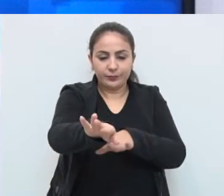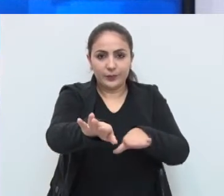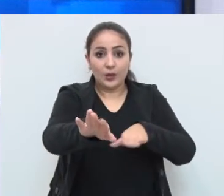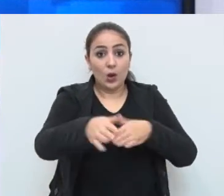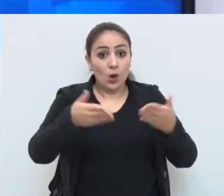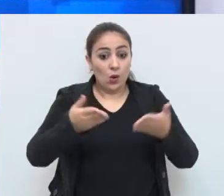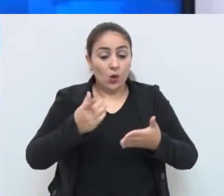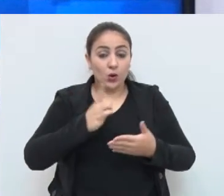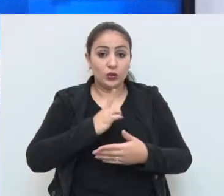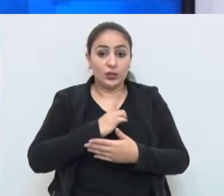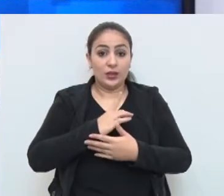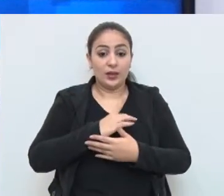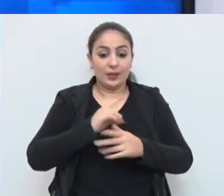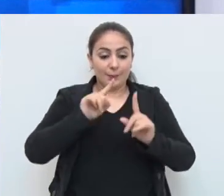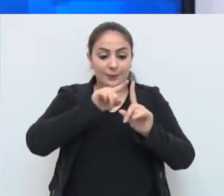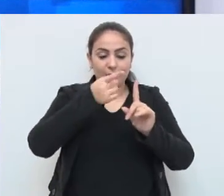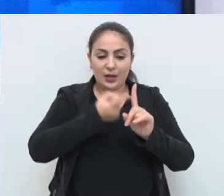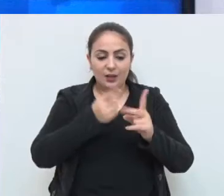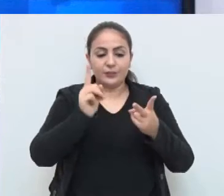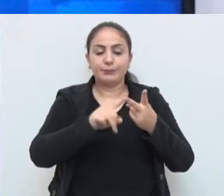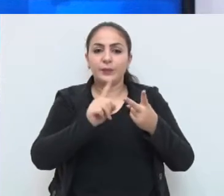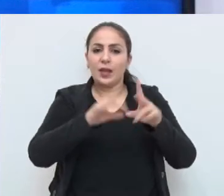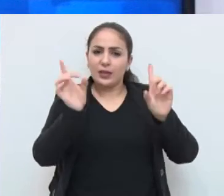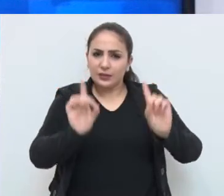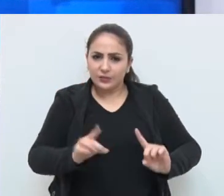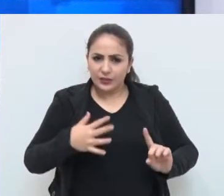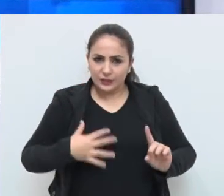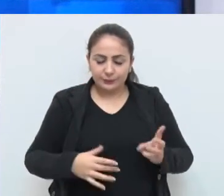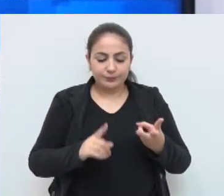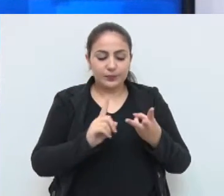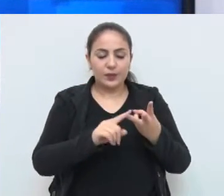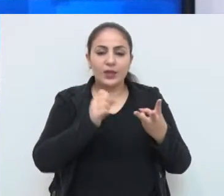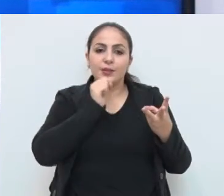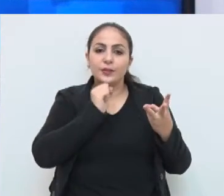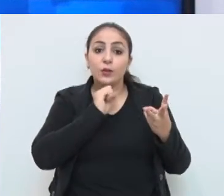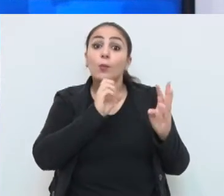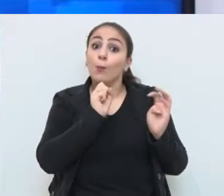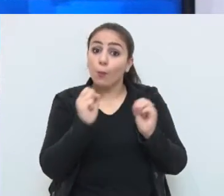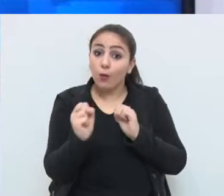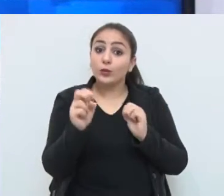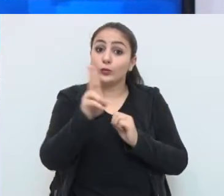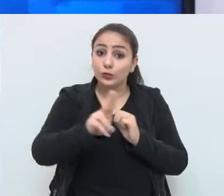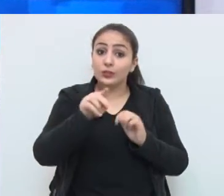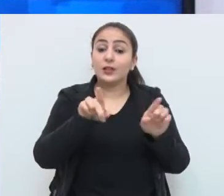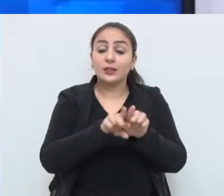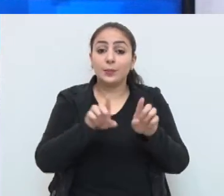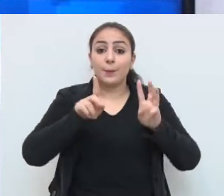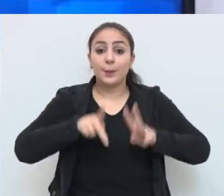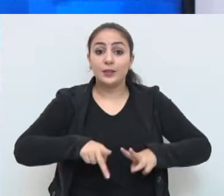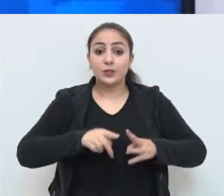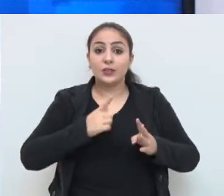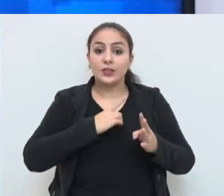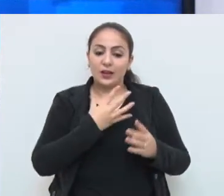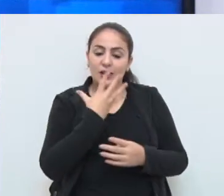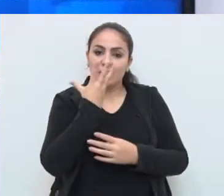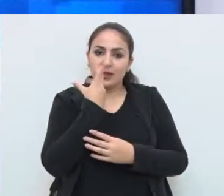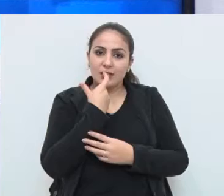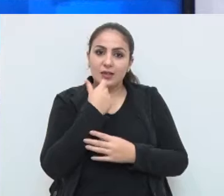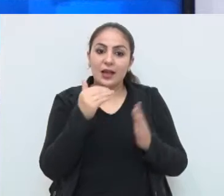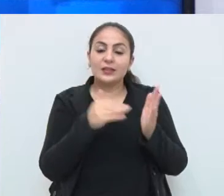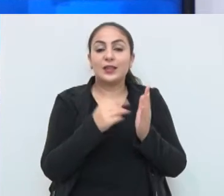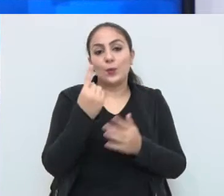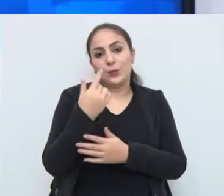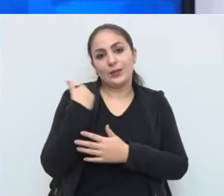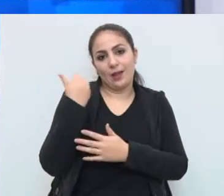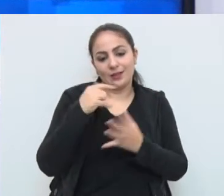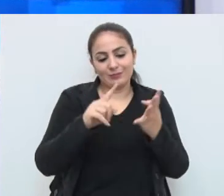destinadas a gestantes, deficientes e idosos também poderão ser utilizadas por pessoas que transportarem crianças de